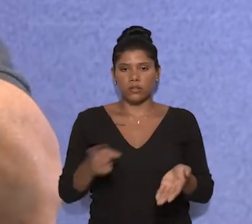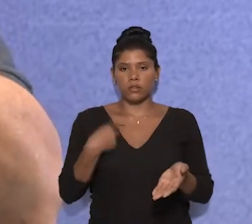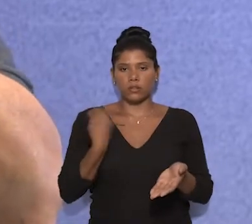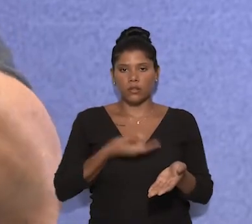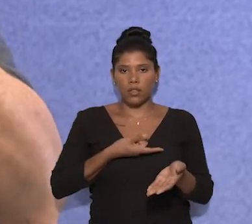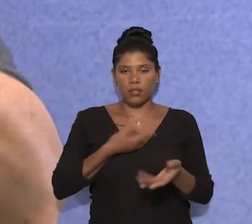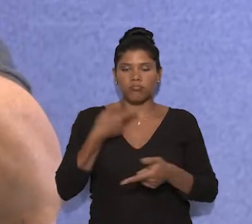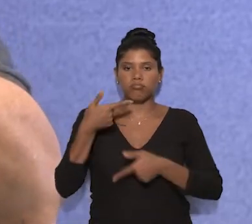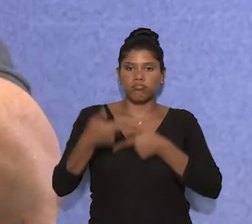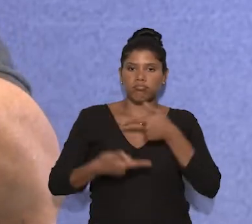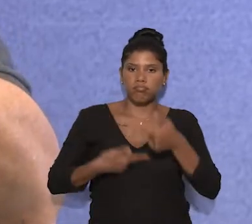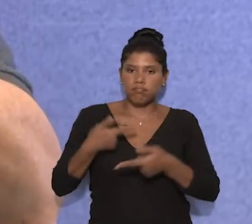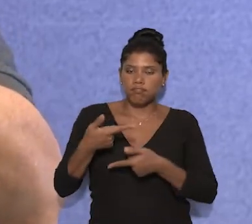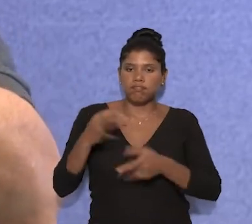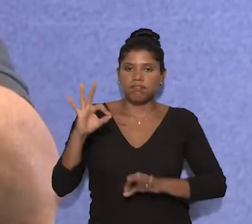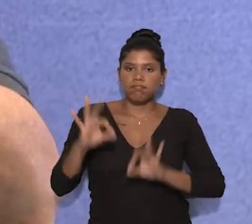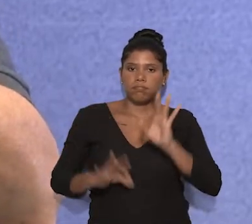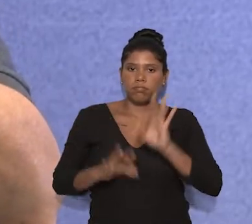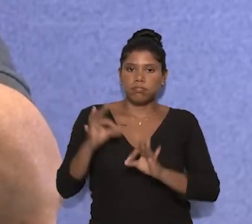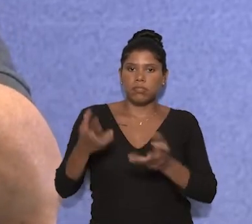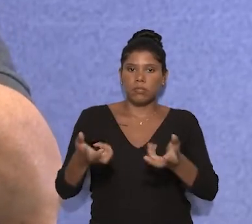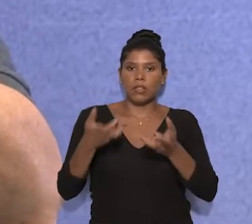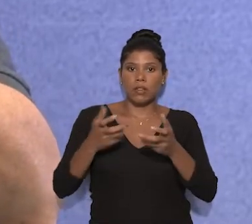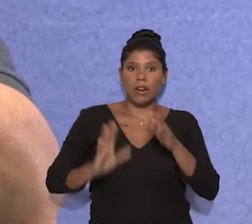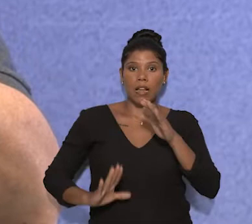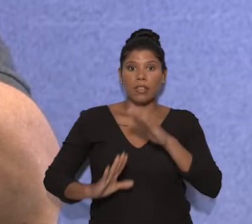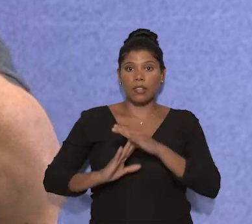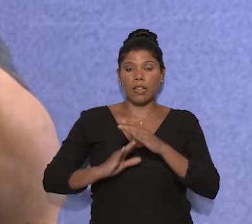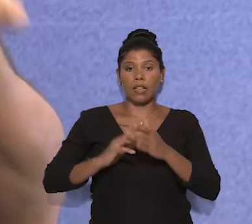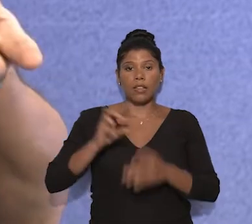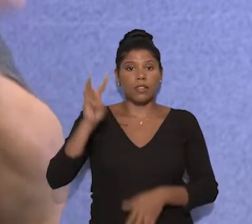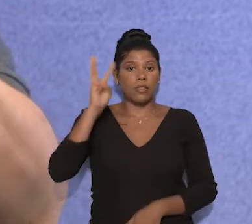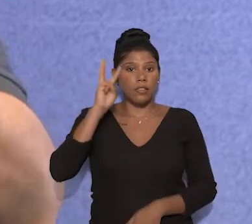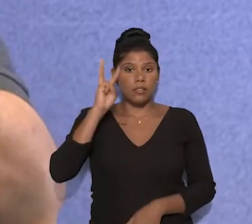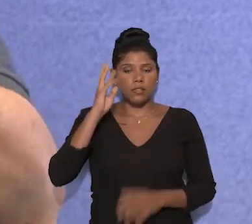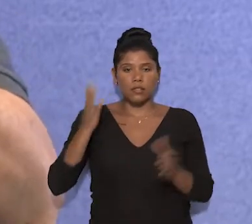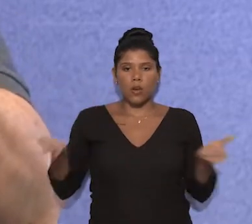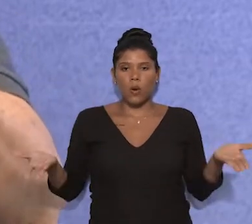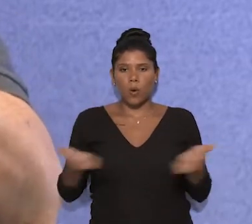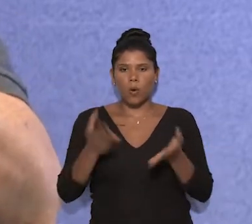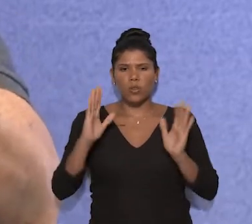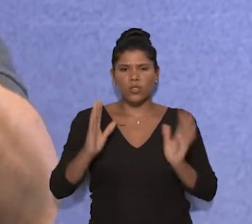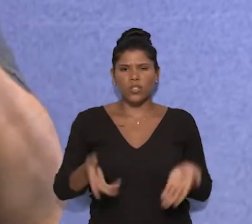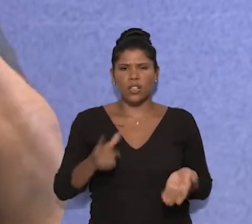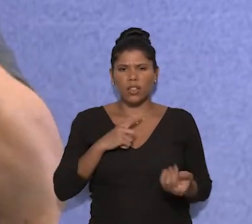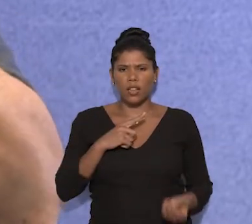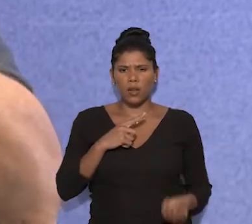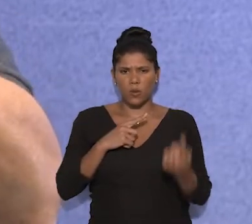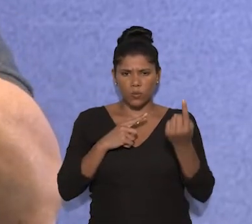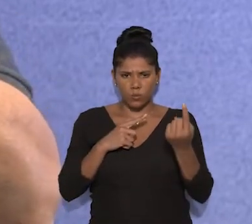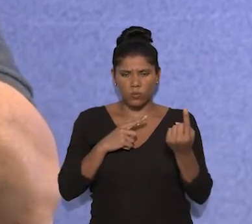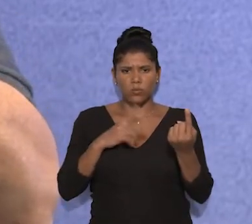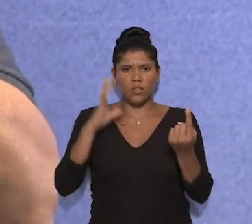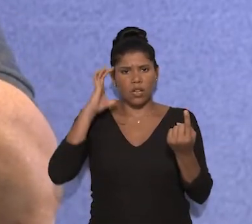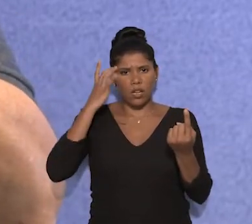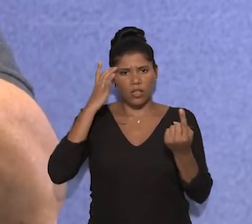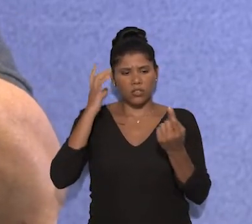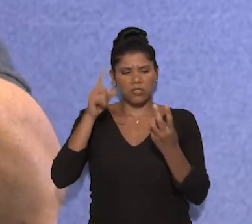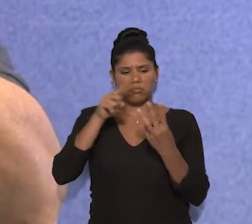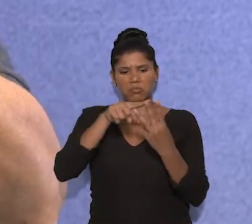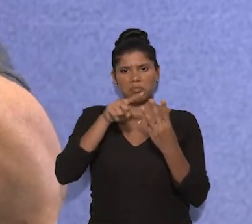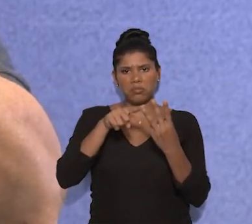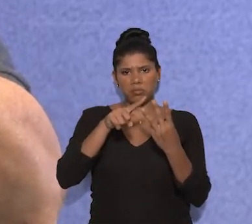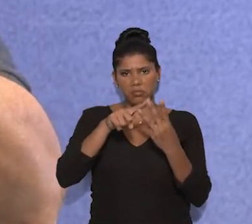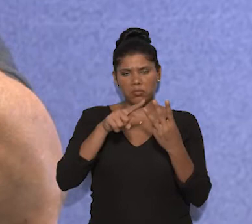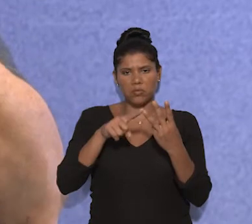trabalhando para regularizar todos até terça-feira, 18 horas. Hoje parece que já tem um, já está, e deve ter mais um ou dois